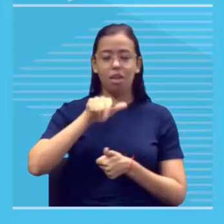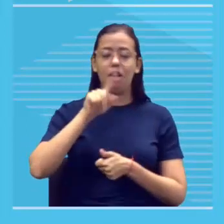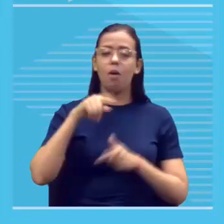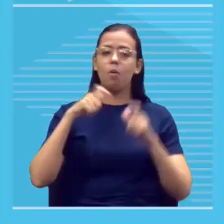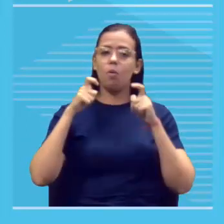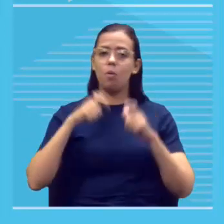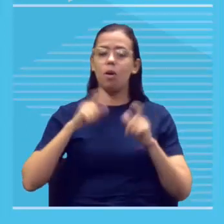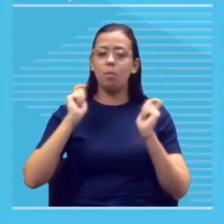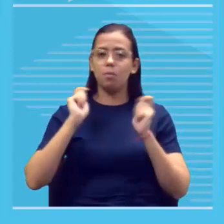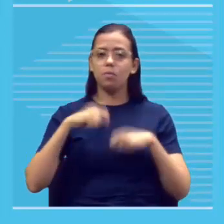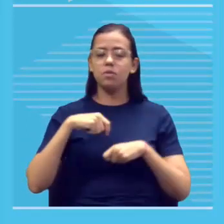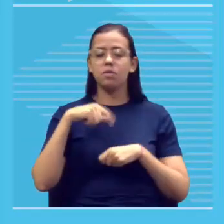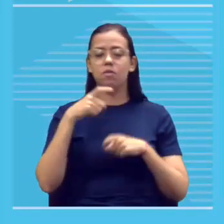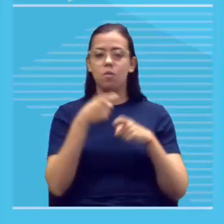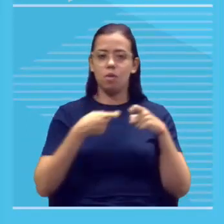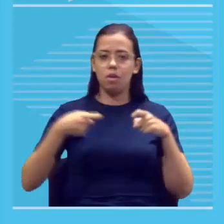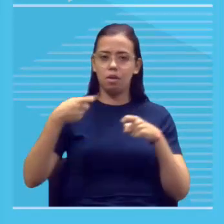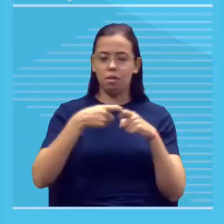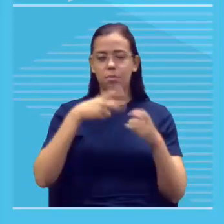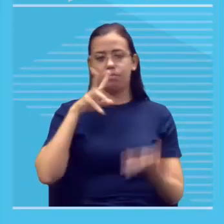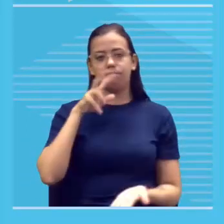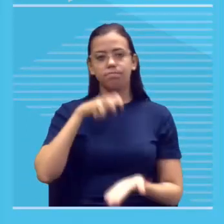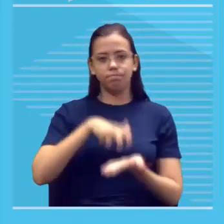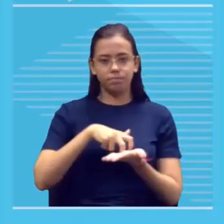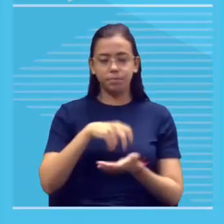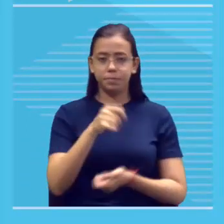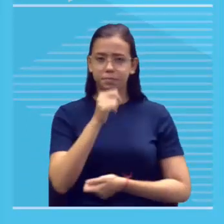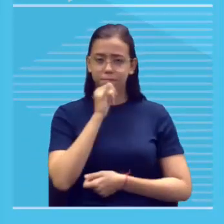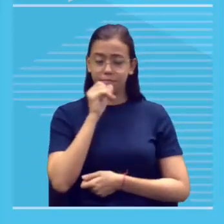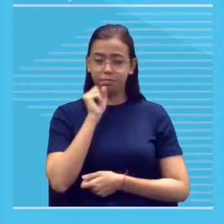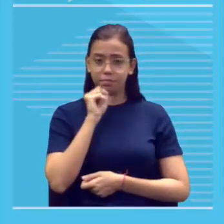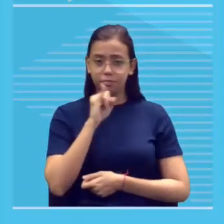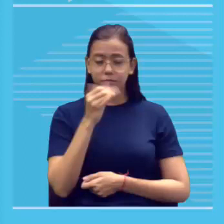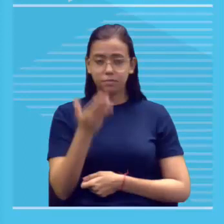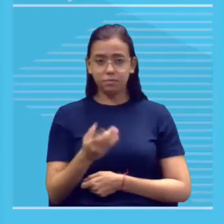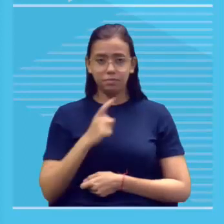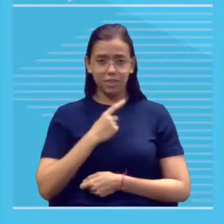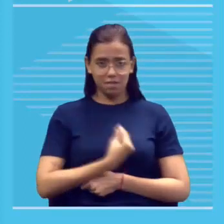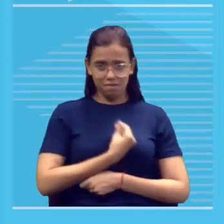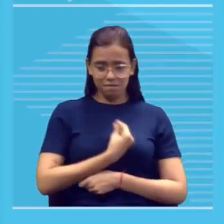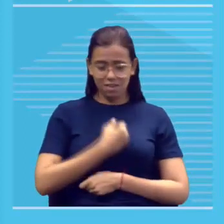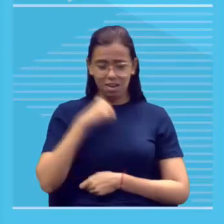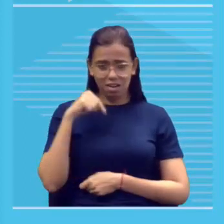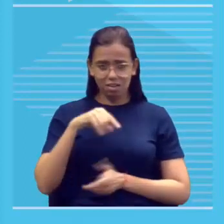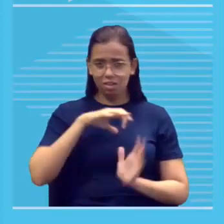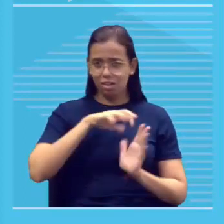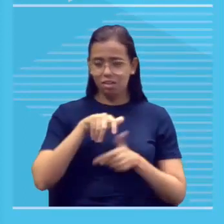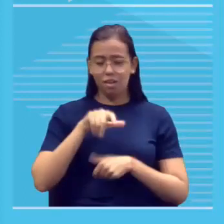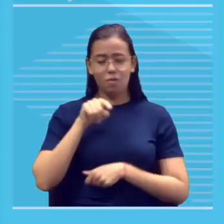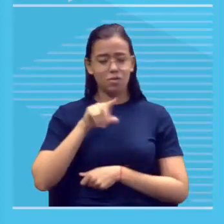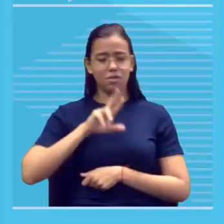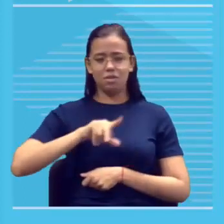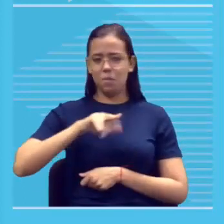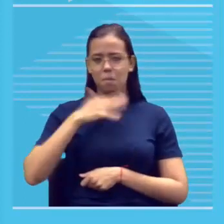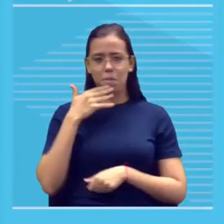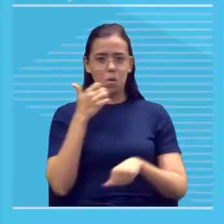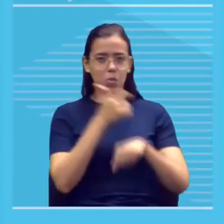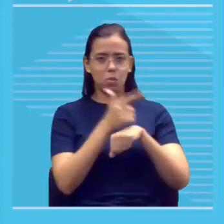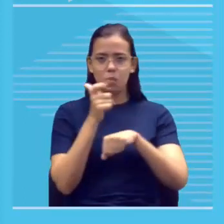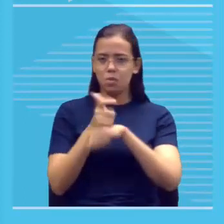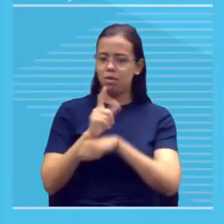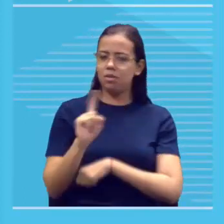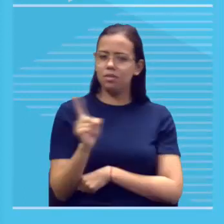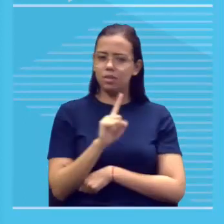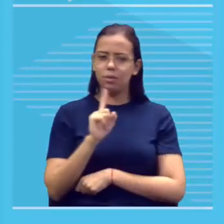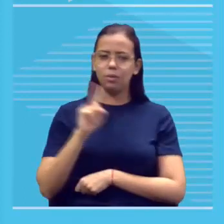pagar o seu carro Se você está aqui você não é melhor do que ninguém todos nós aqui estamos